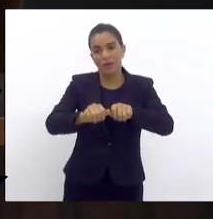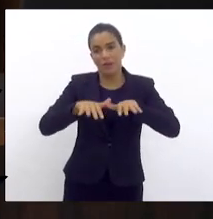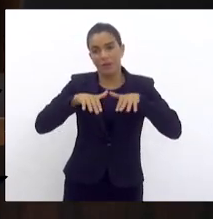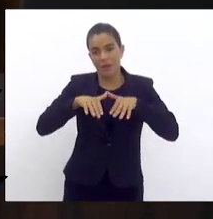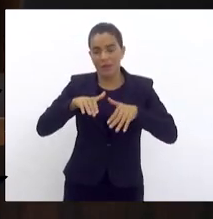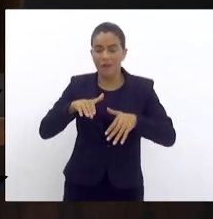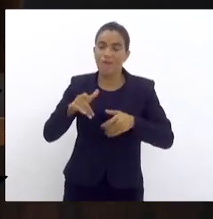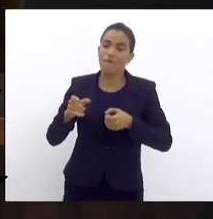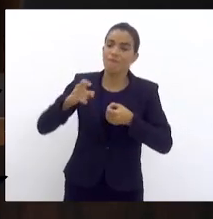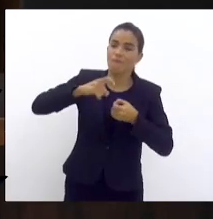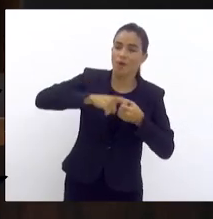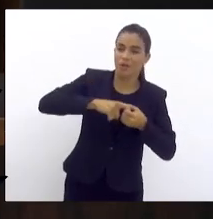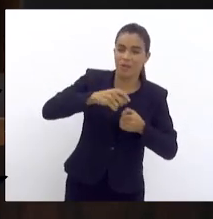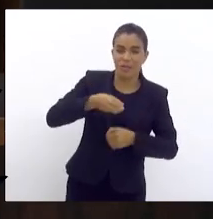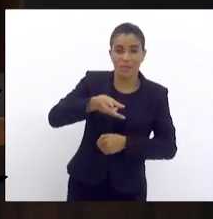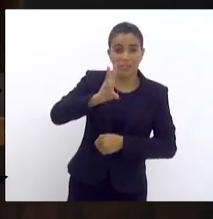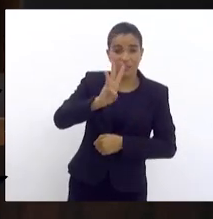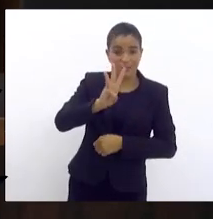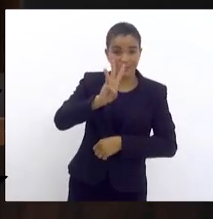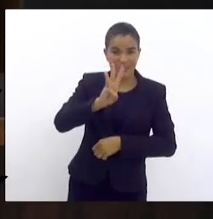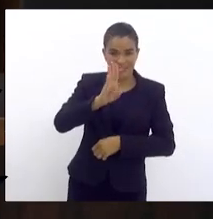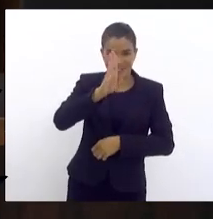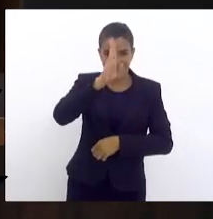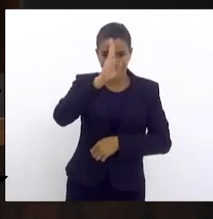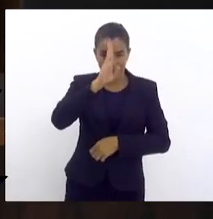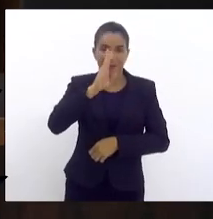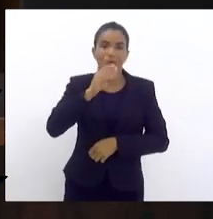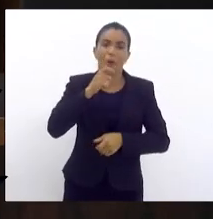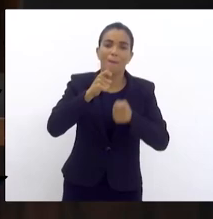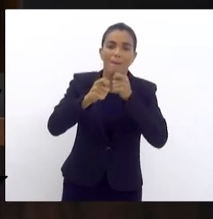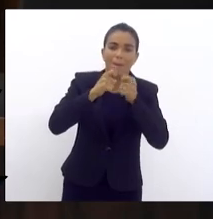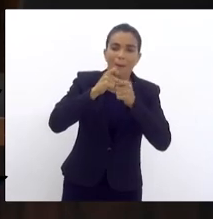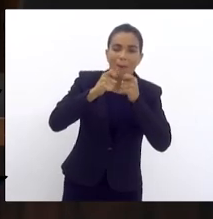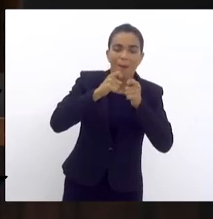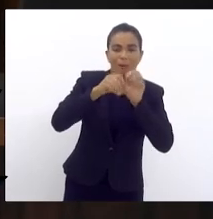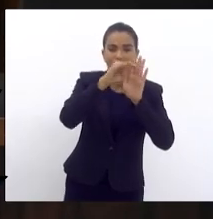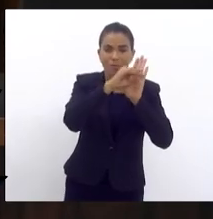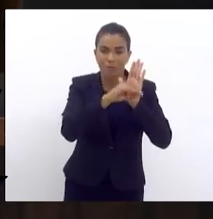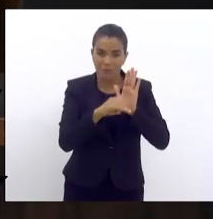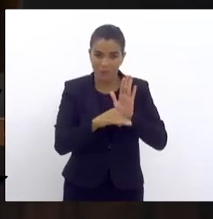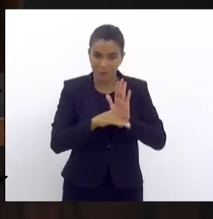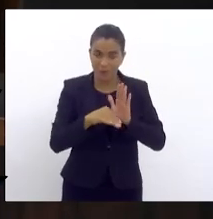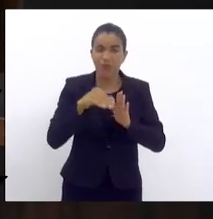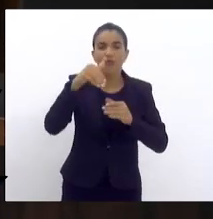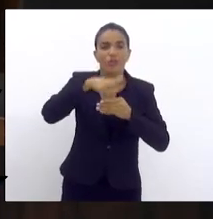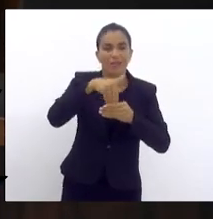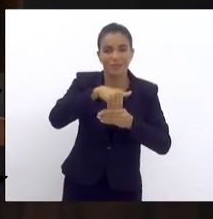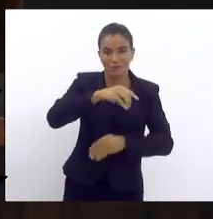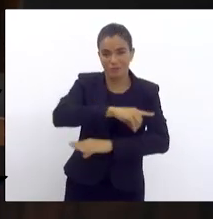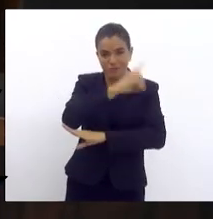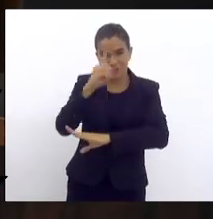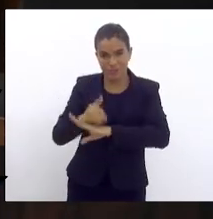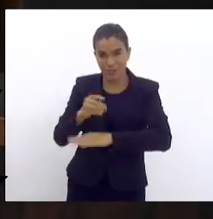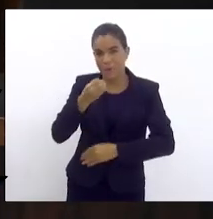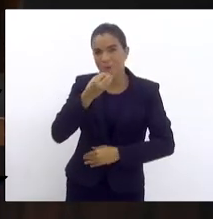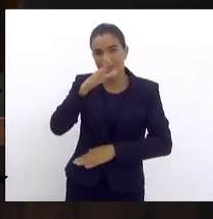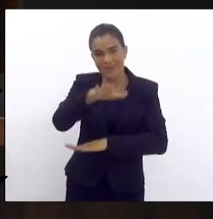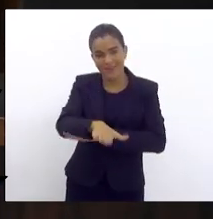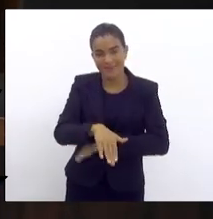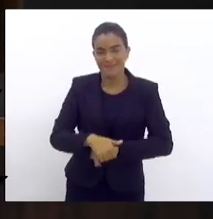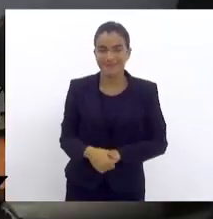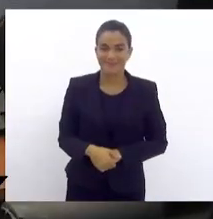retornar às 15 horas com a ordem do dia está suspensa a sessão uma boa tarde